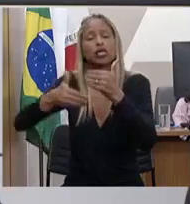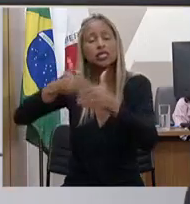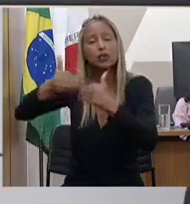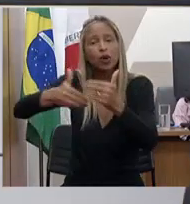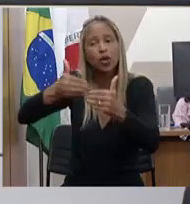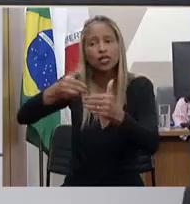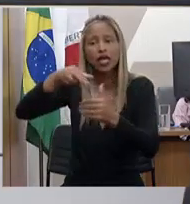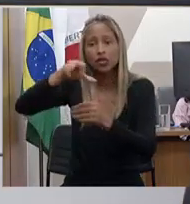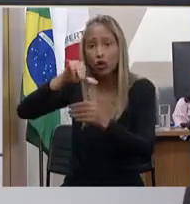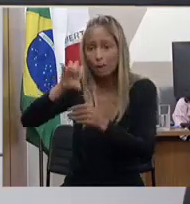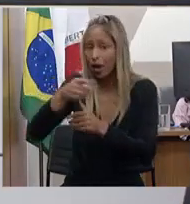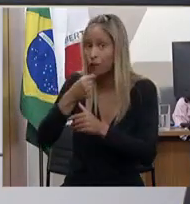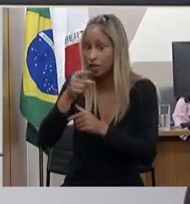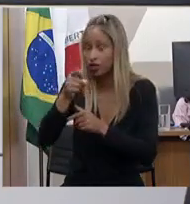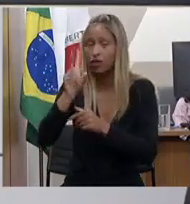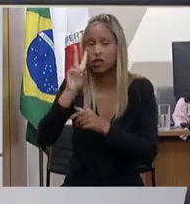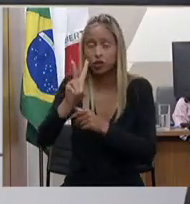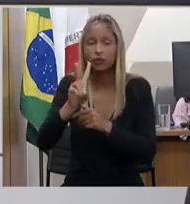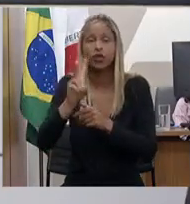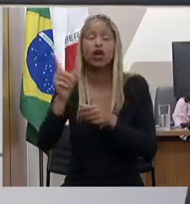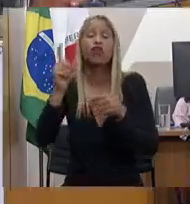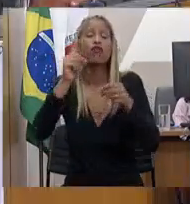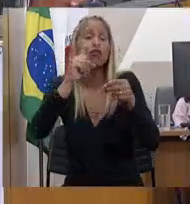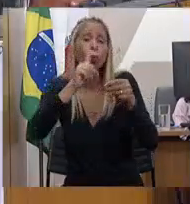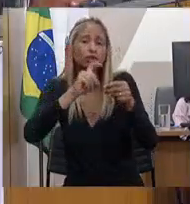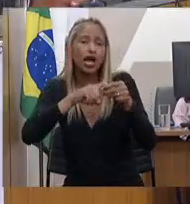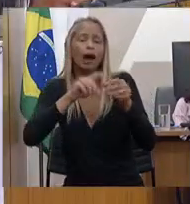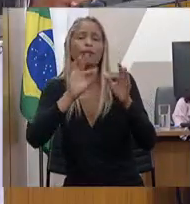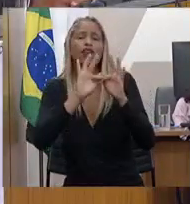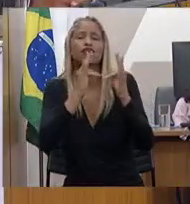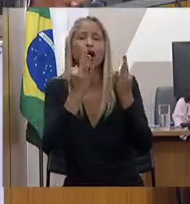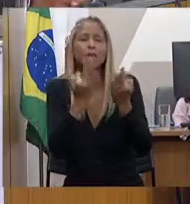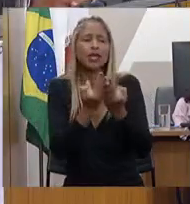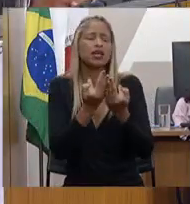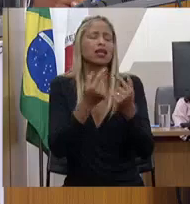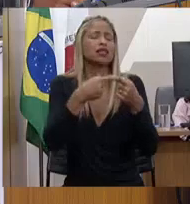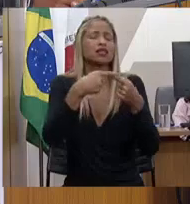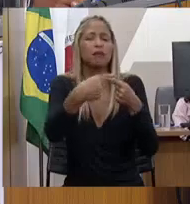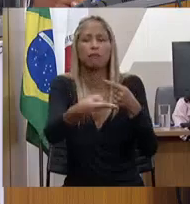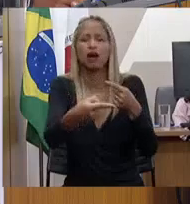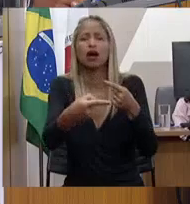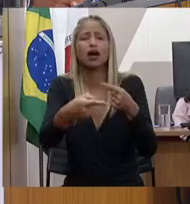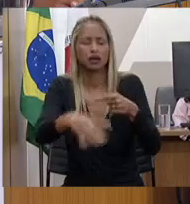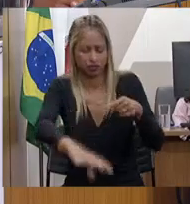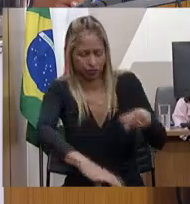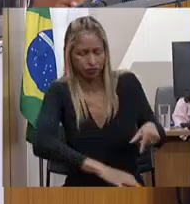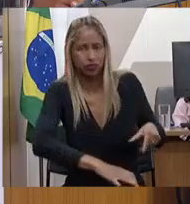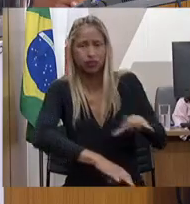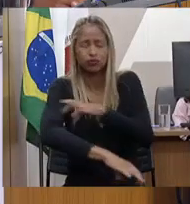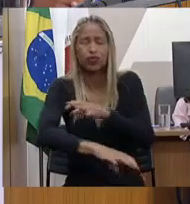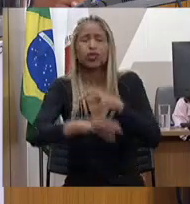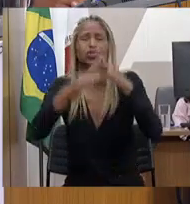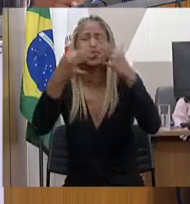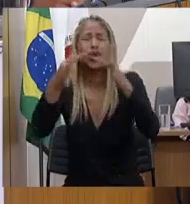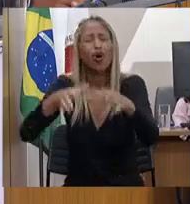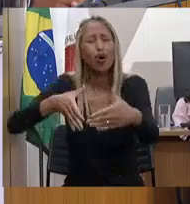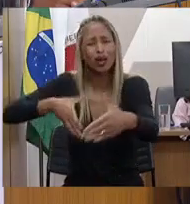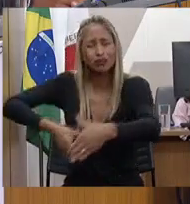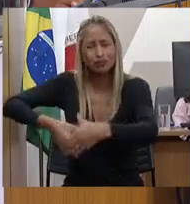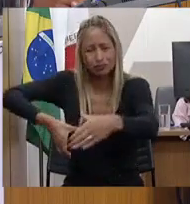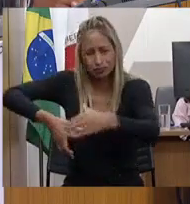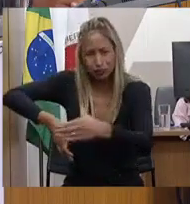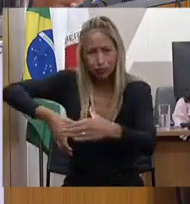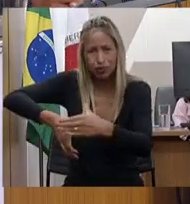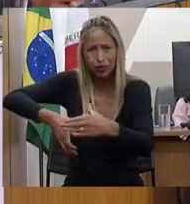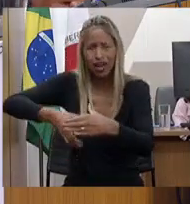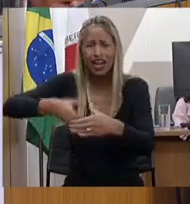Mário acompanhando e salvador me ligou falou já era preciso voltar para a Páscoa para minha família tô aqui a semana inteira e a questão da prótese muito dolorosa que tem que você